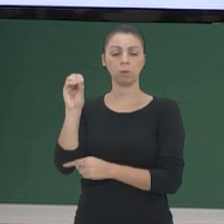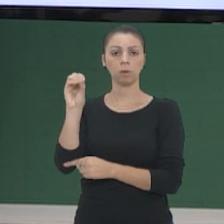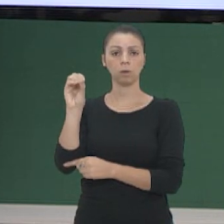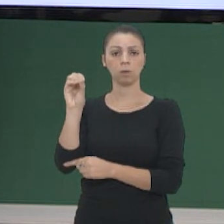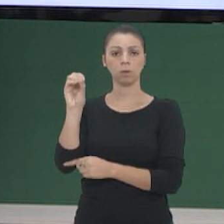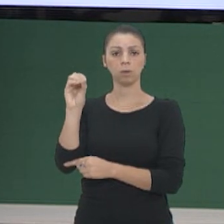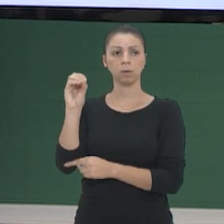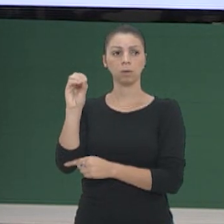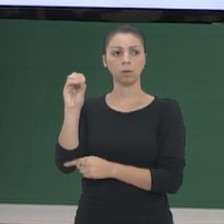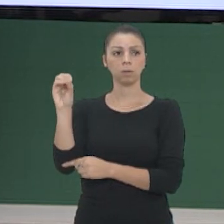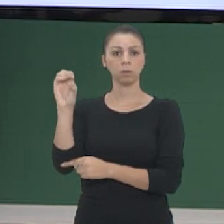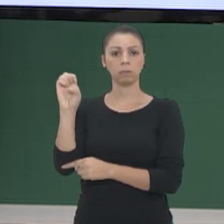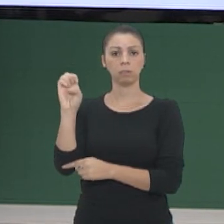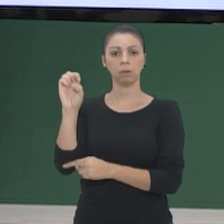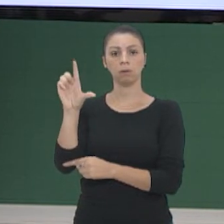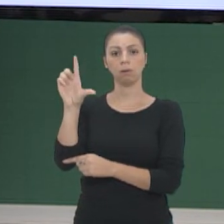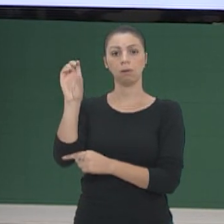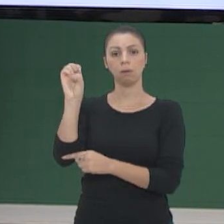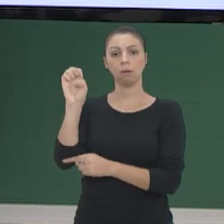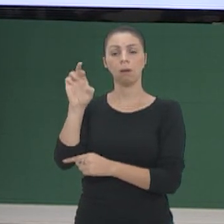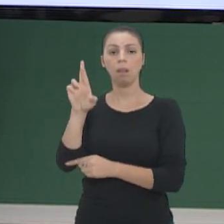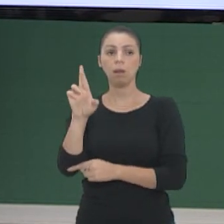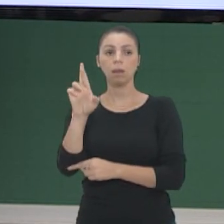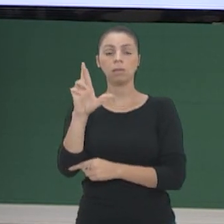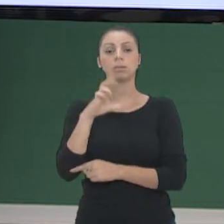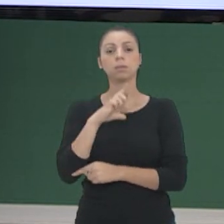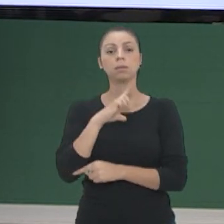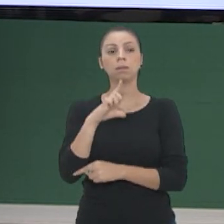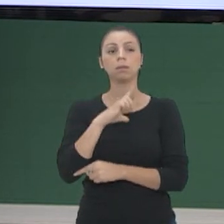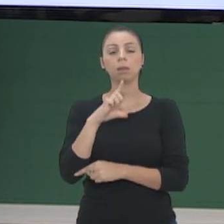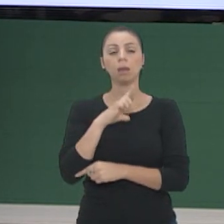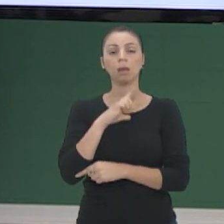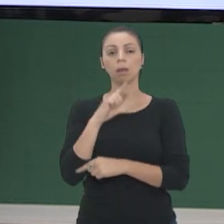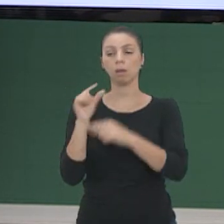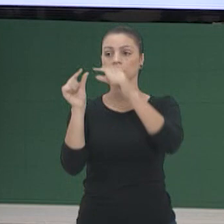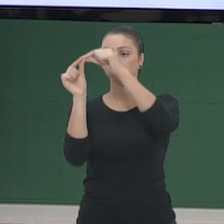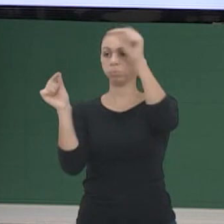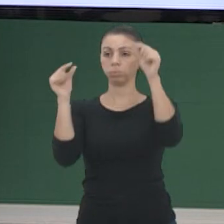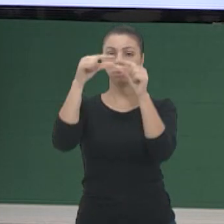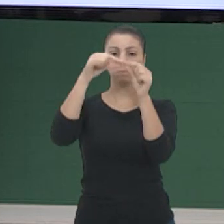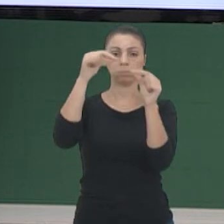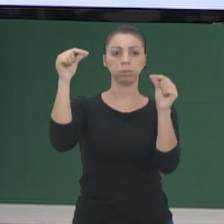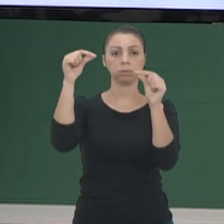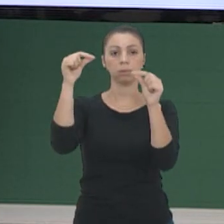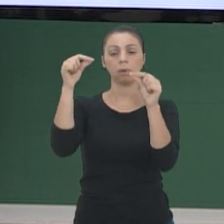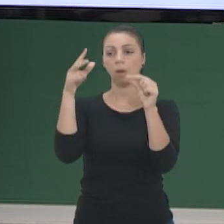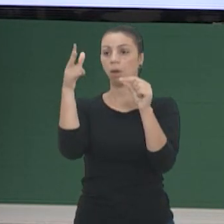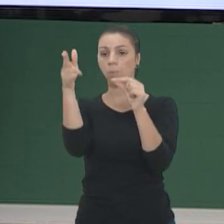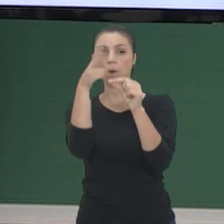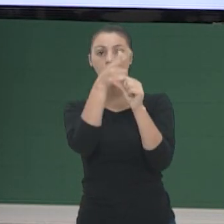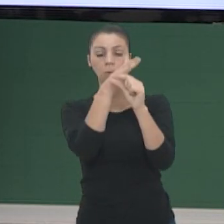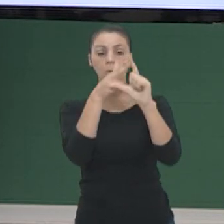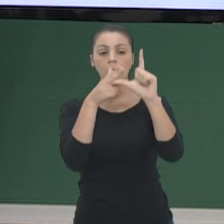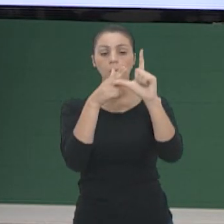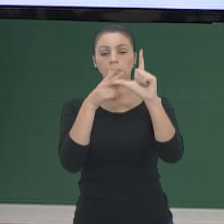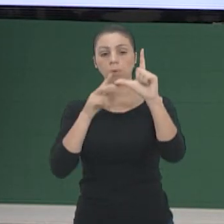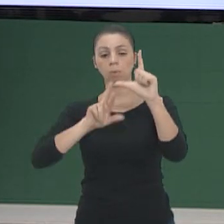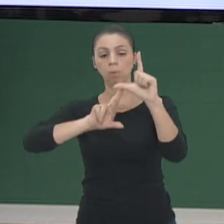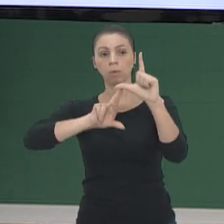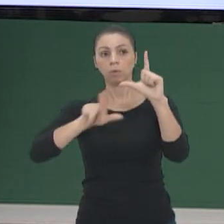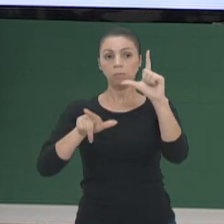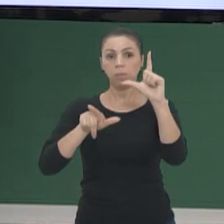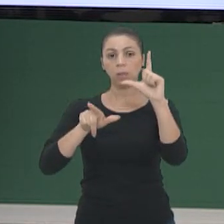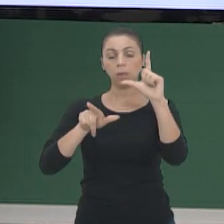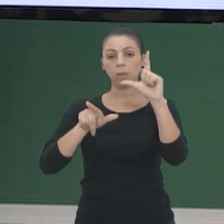alguns exercícios para vocês, que eu tenho 2 lados iguais e um diferente. Eu ainda falei, pintem os seus lados